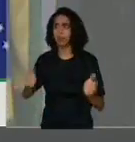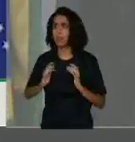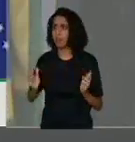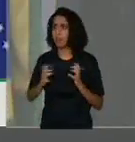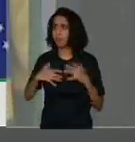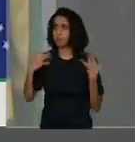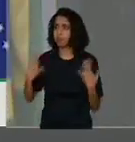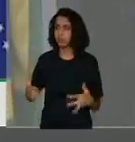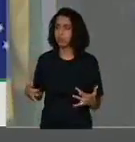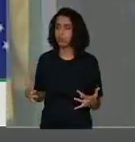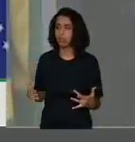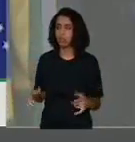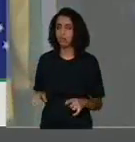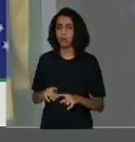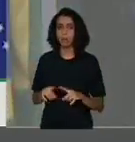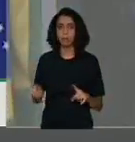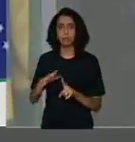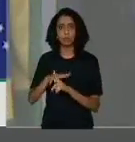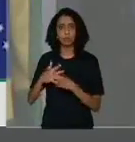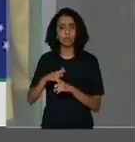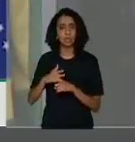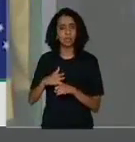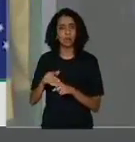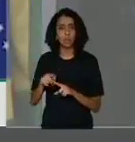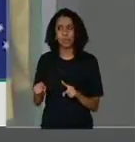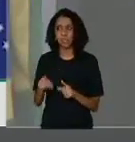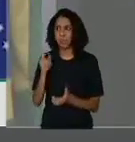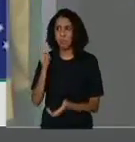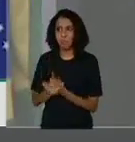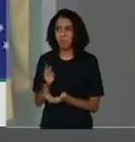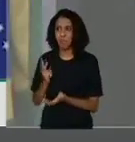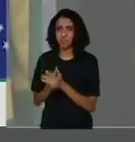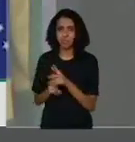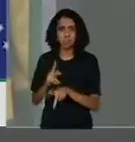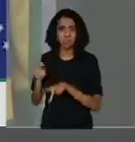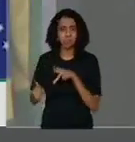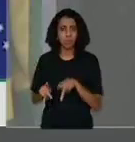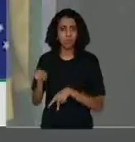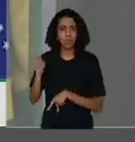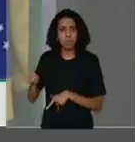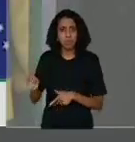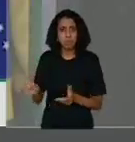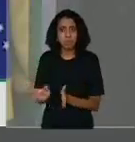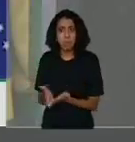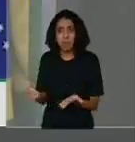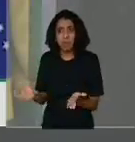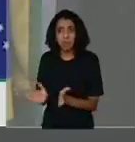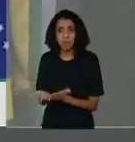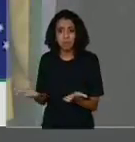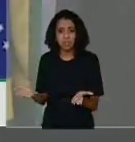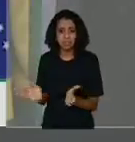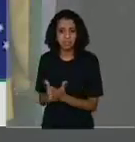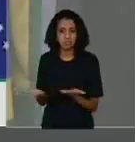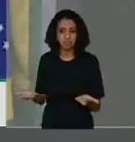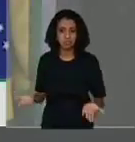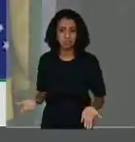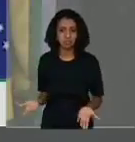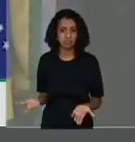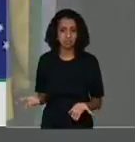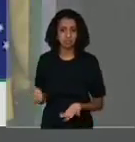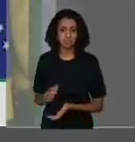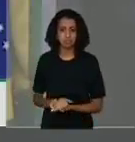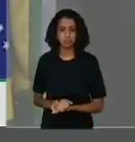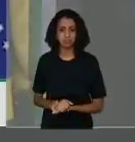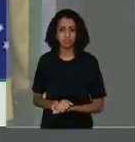socialismo mundial, o mesmo povo, a mesma gente, extremamente pobre, um carro de motor 2